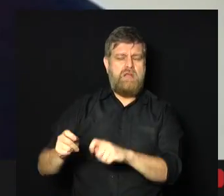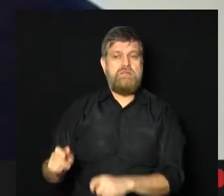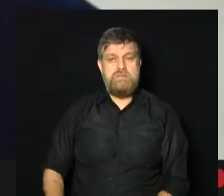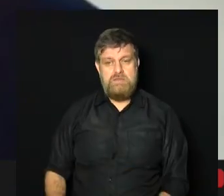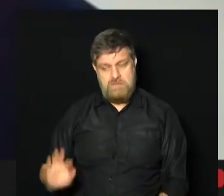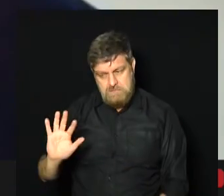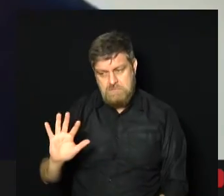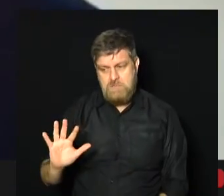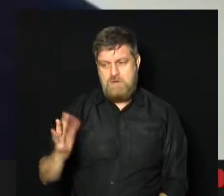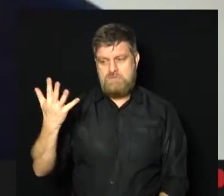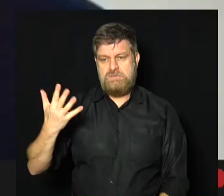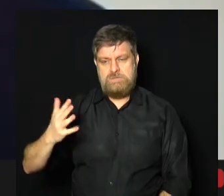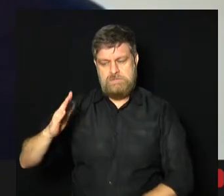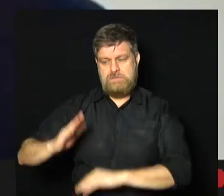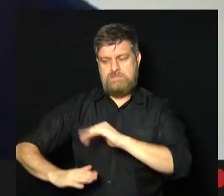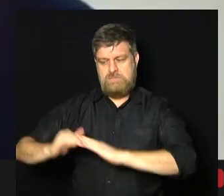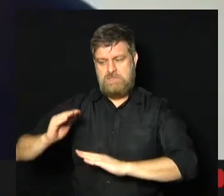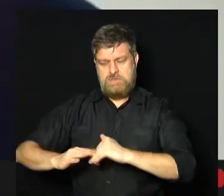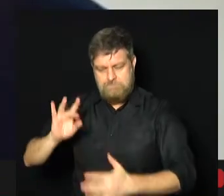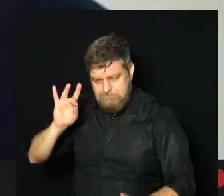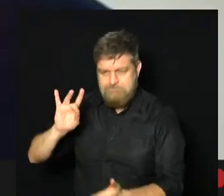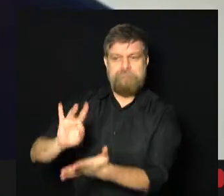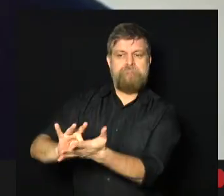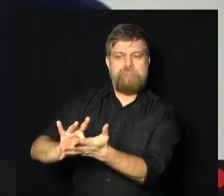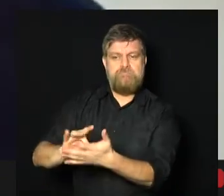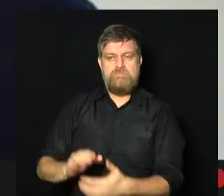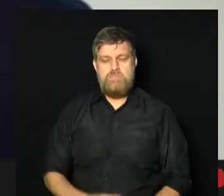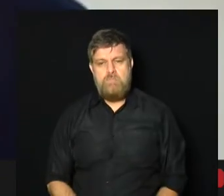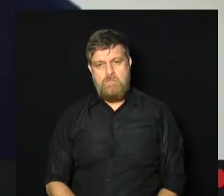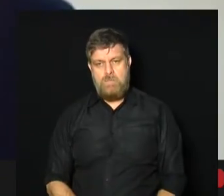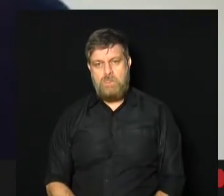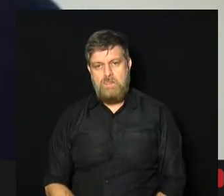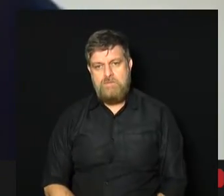fazer isso acontecer de fato.